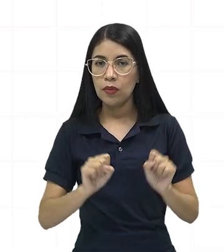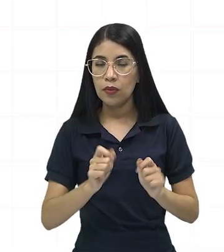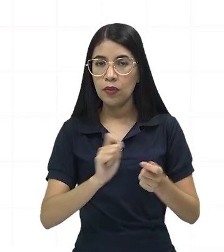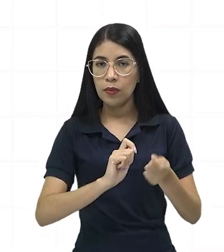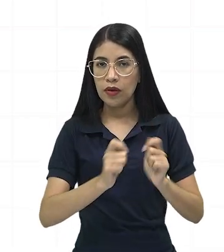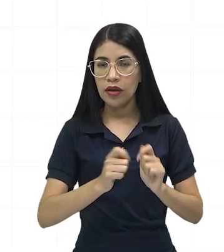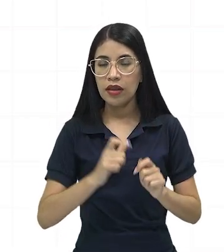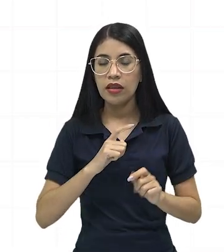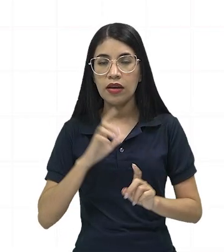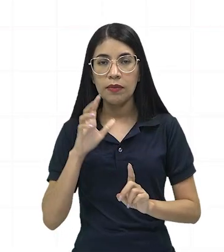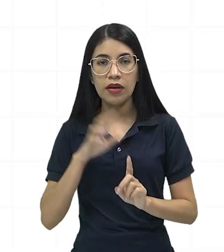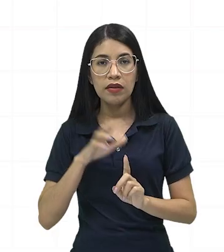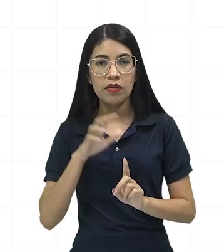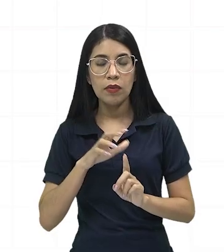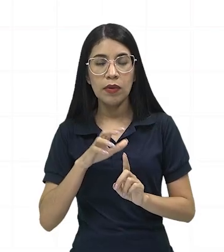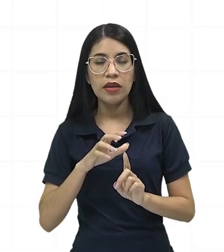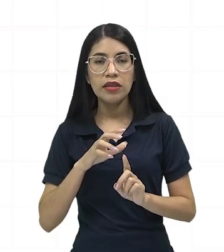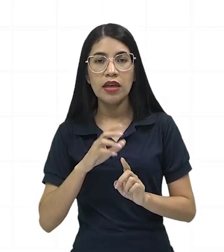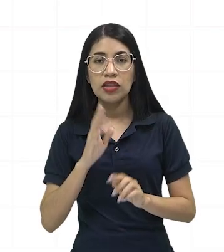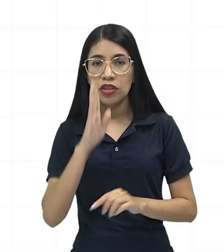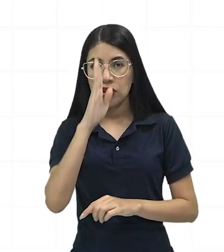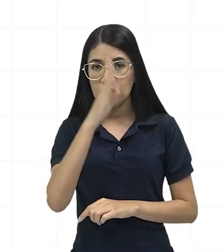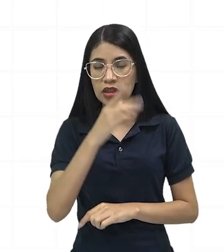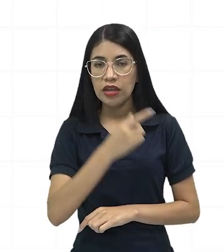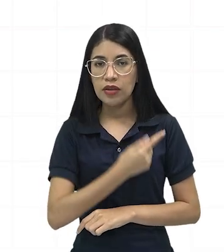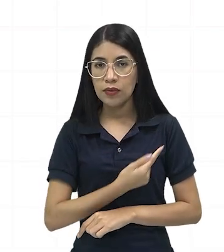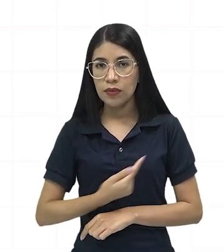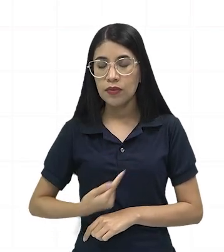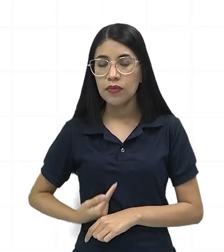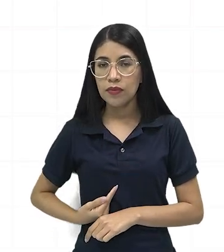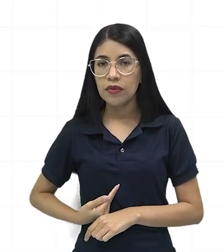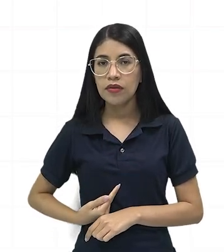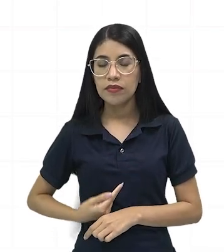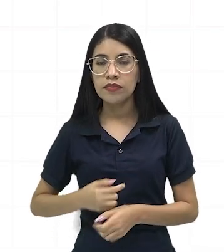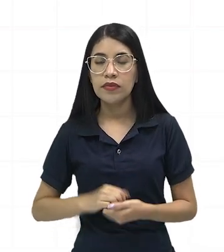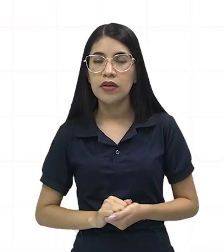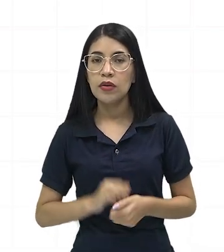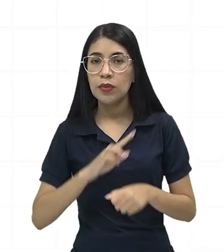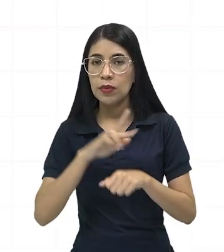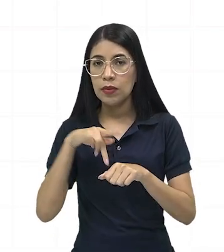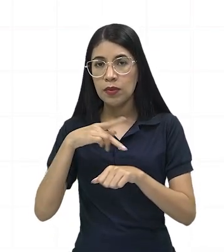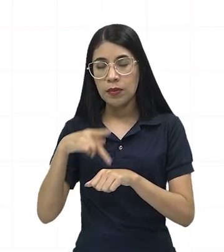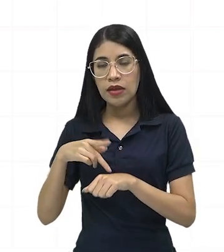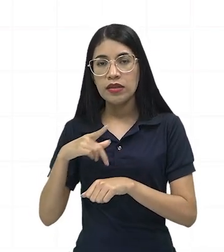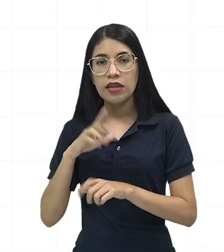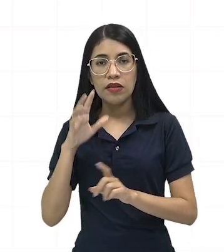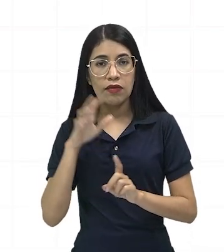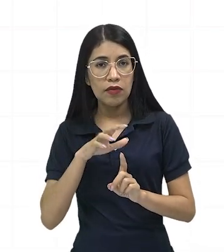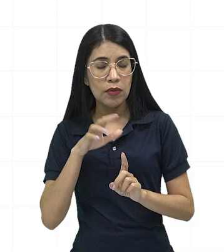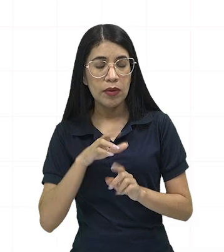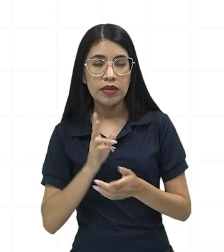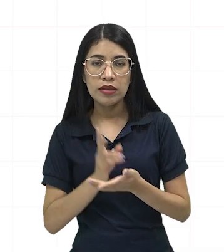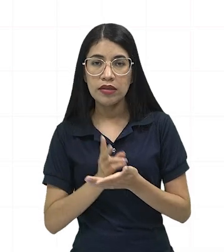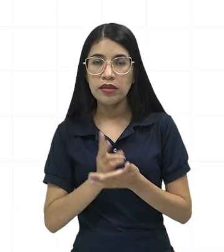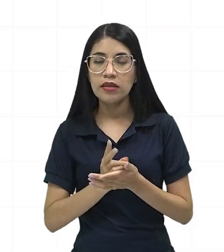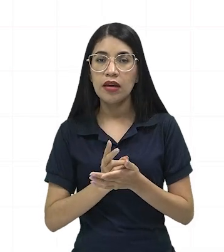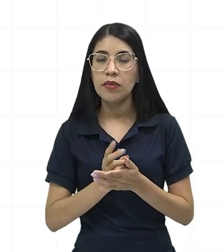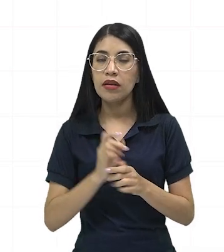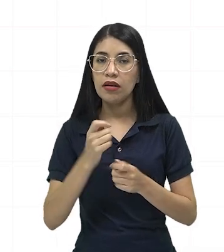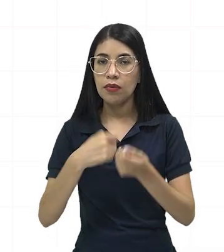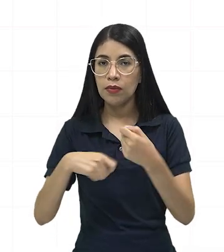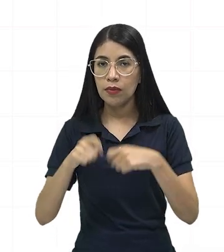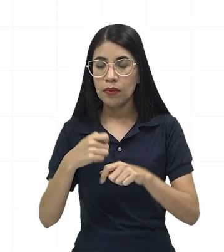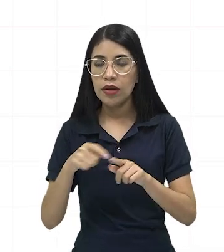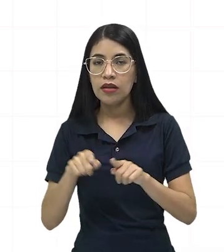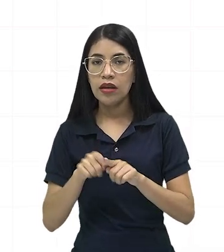uma intervenção estatal muito grande, né? Os estados eles vão intervir nas práticas econômicas, eles